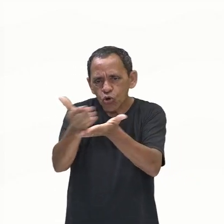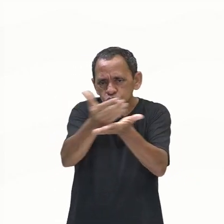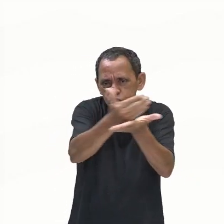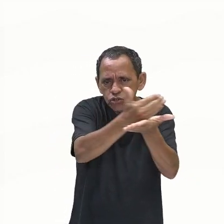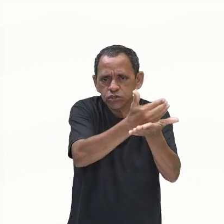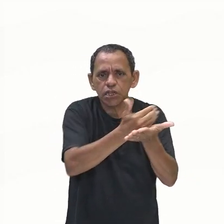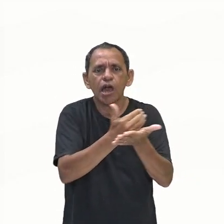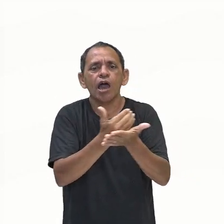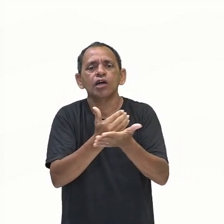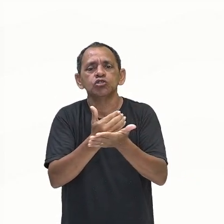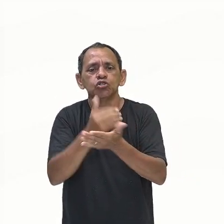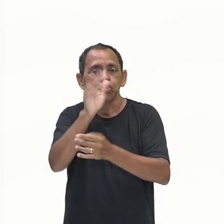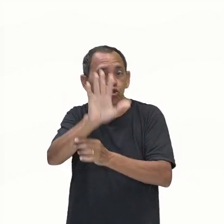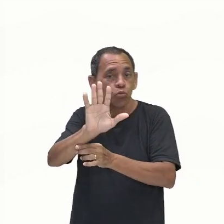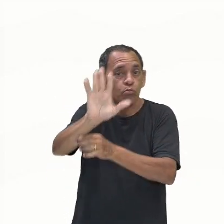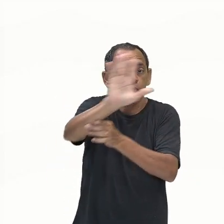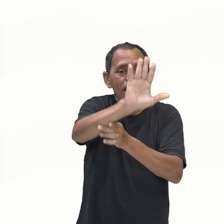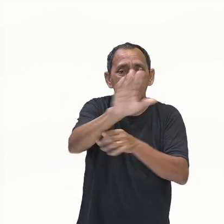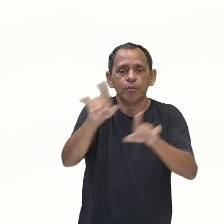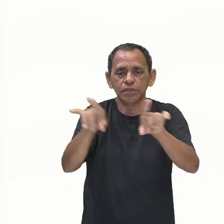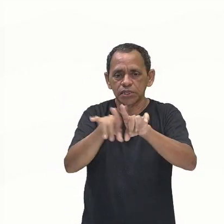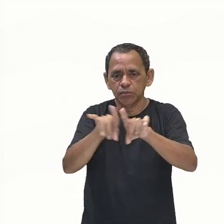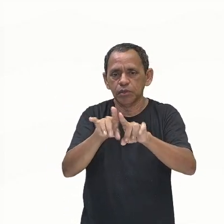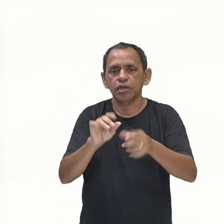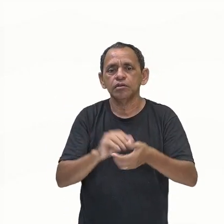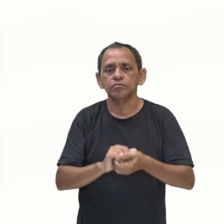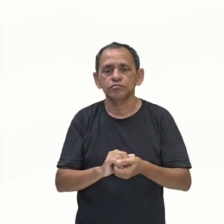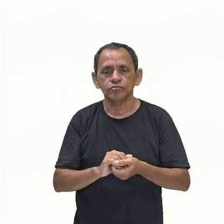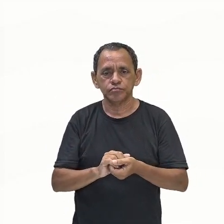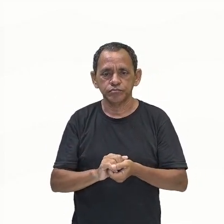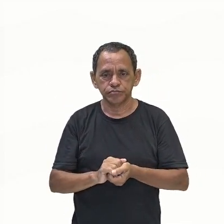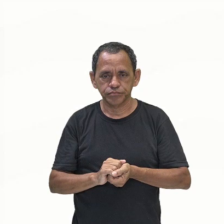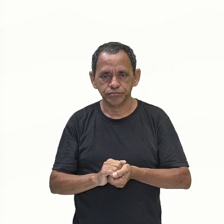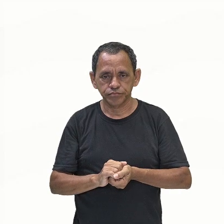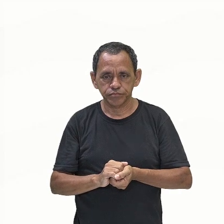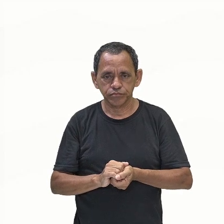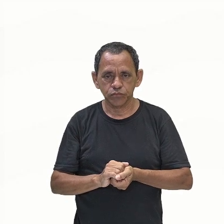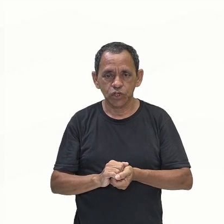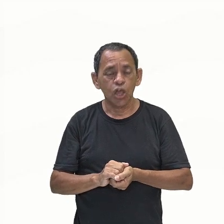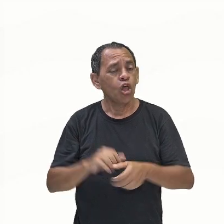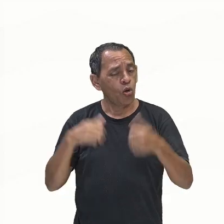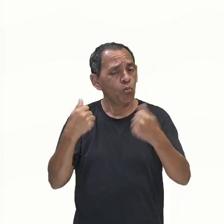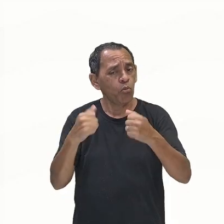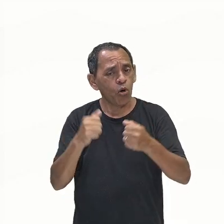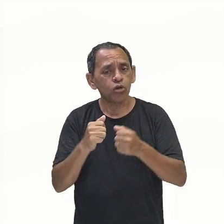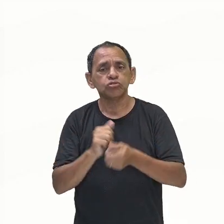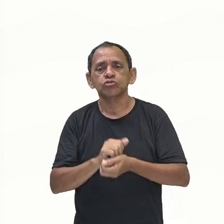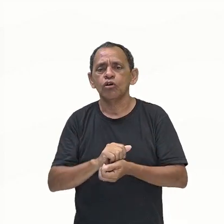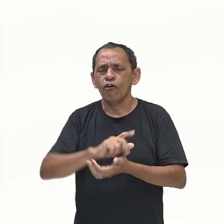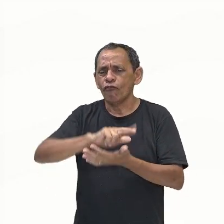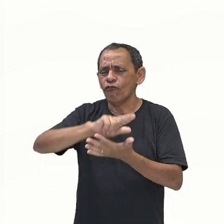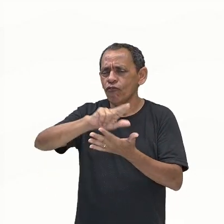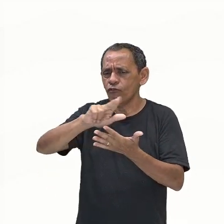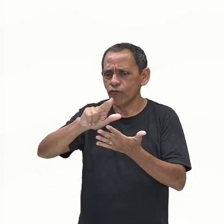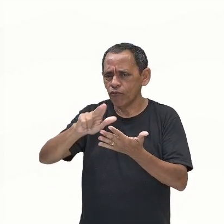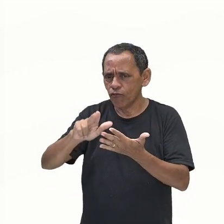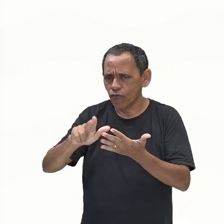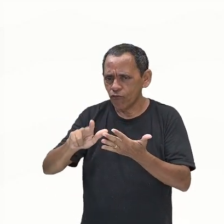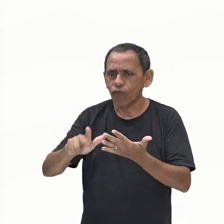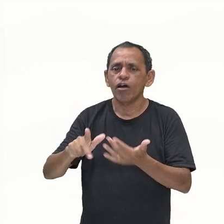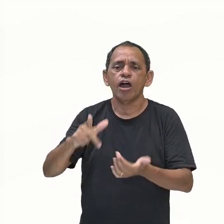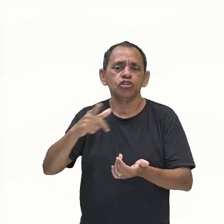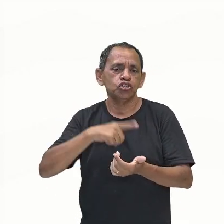hidrografia, eu tiro. Se quiser mudar a cor, eu mudo. Então, o sistema de informação geográfica é muito rico nesse sentido, né?